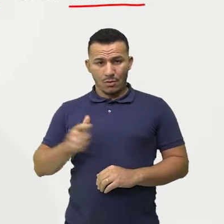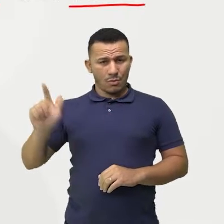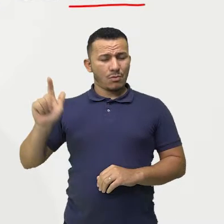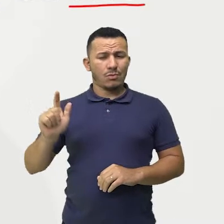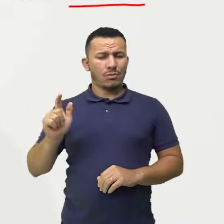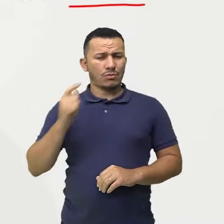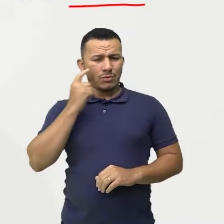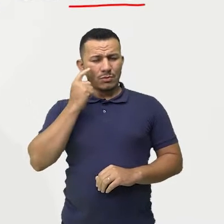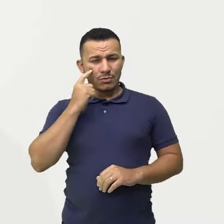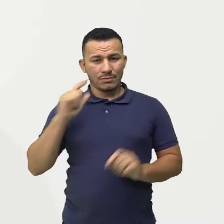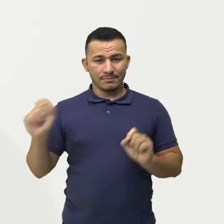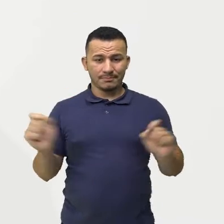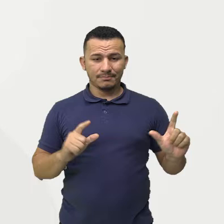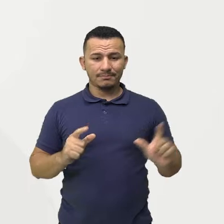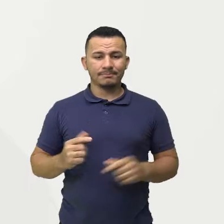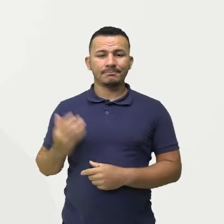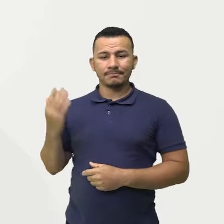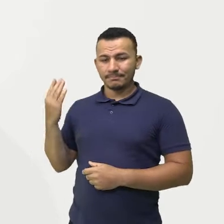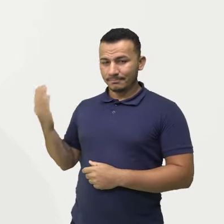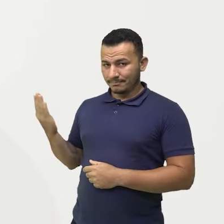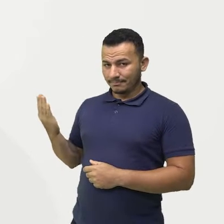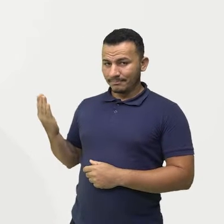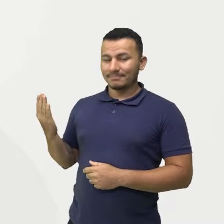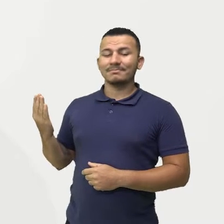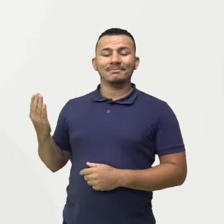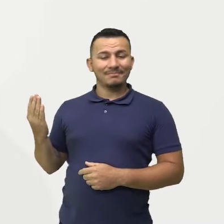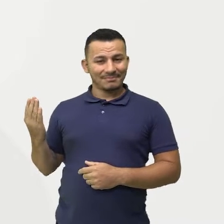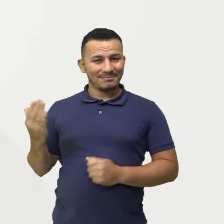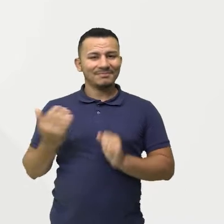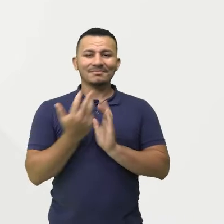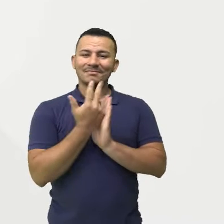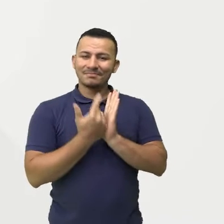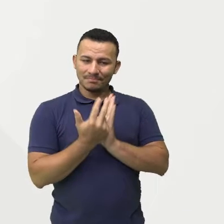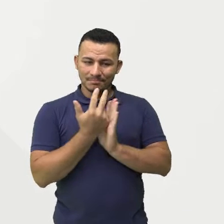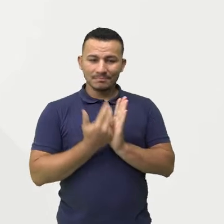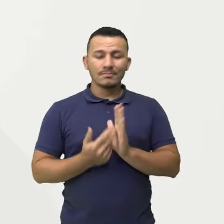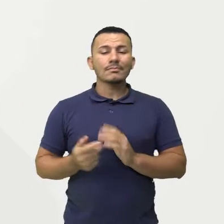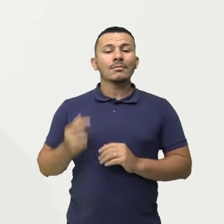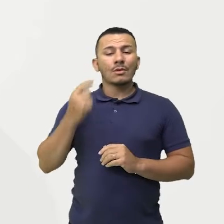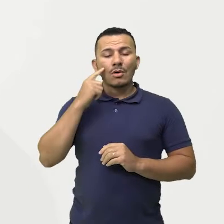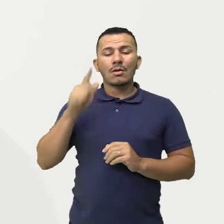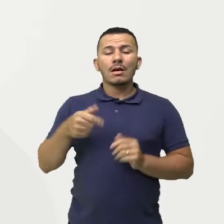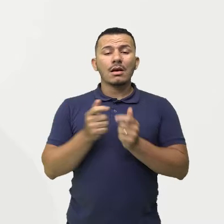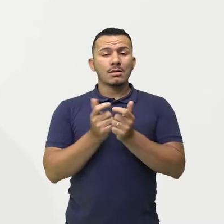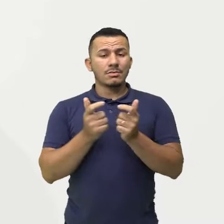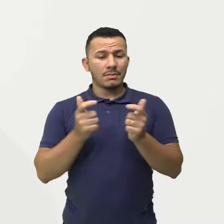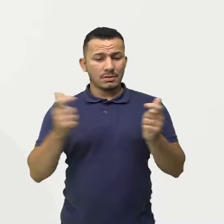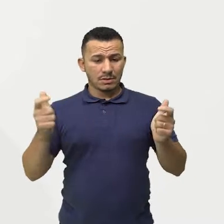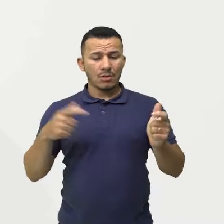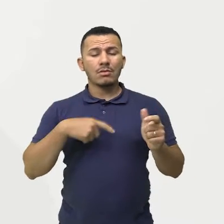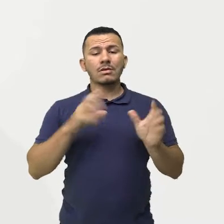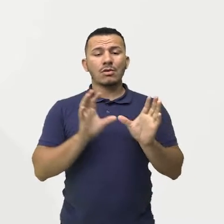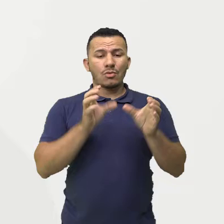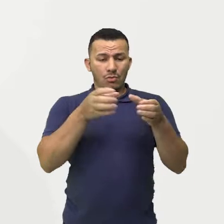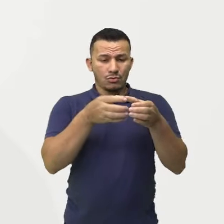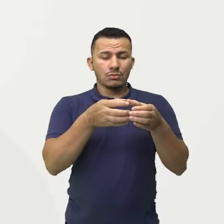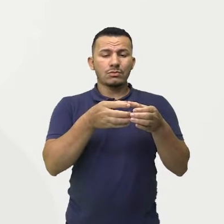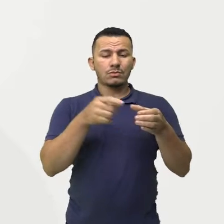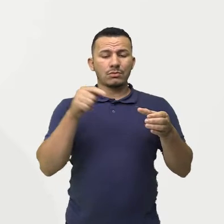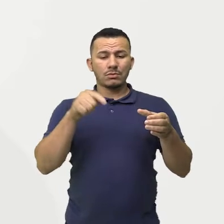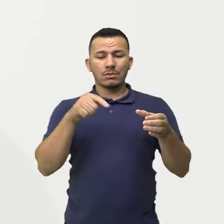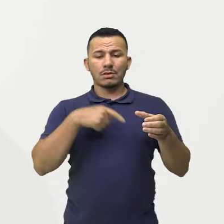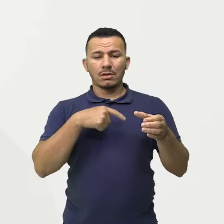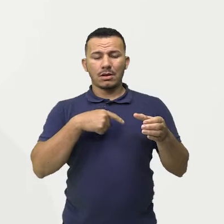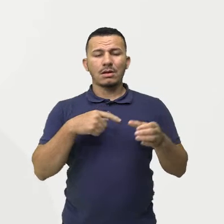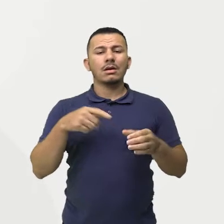no quadro, o seguinte. Olha aí, olha o que eu falei, olha. Então, está aqui a expansão, olha só o conjunto. Aqui nós temos o